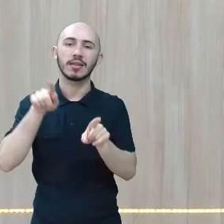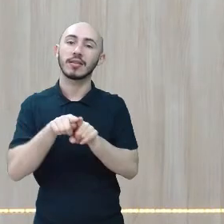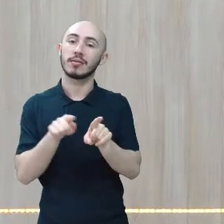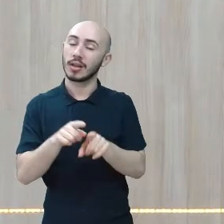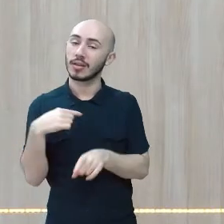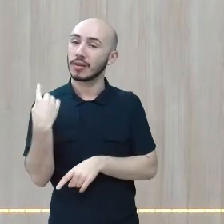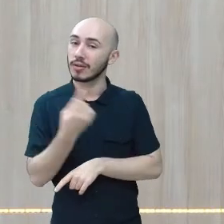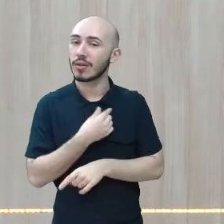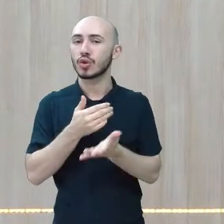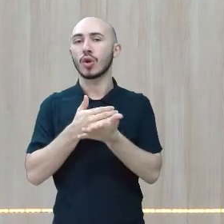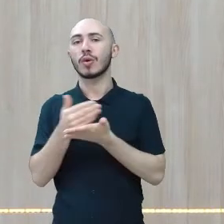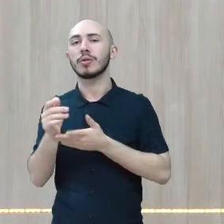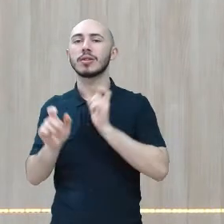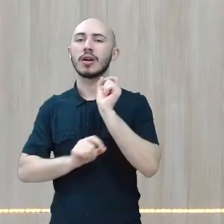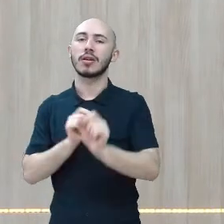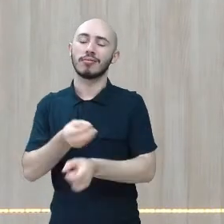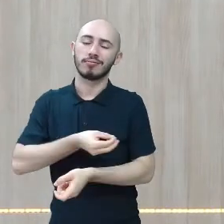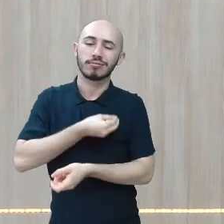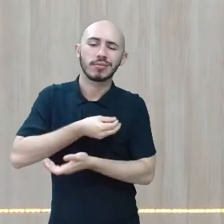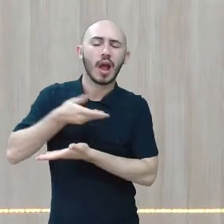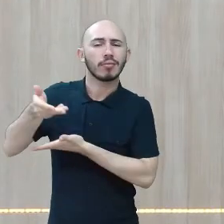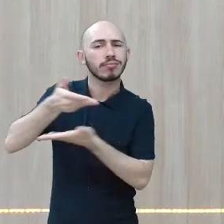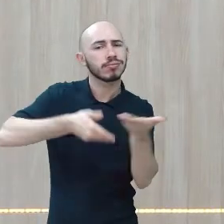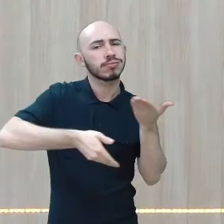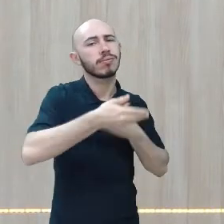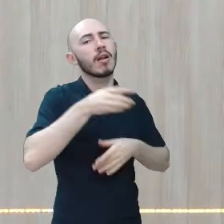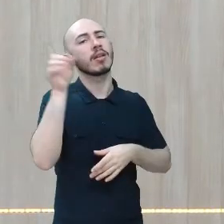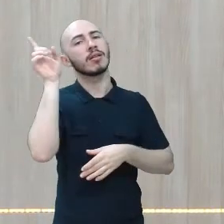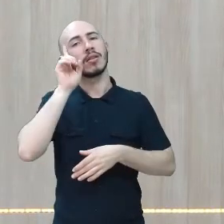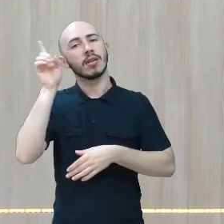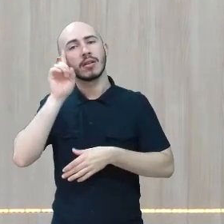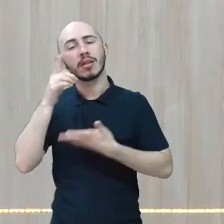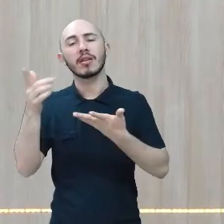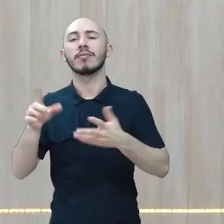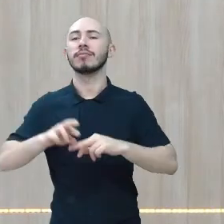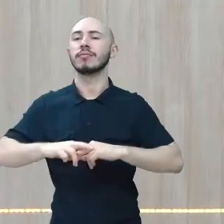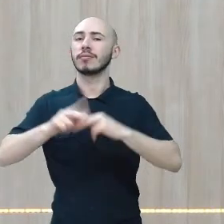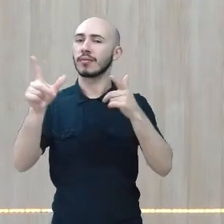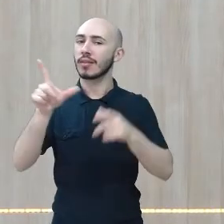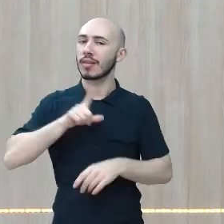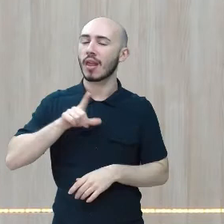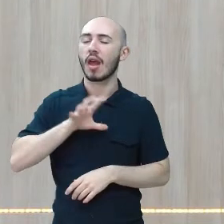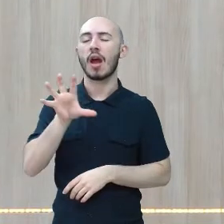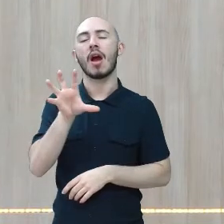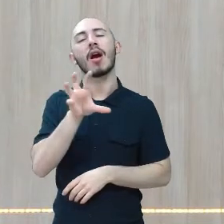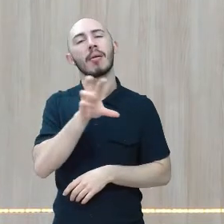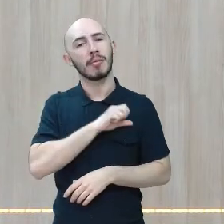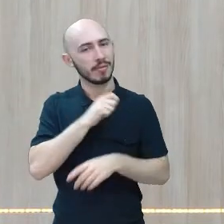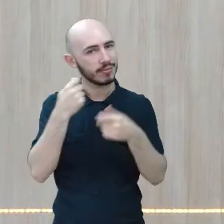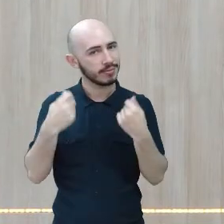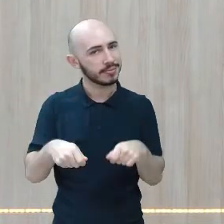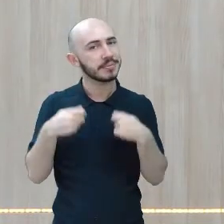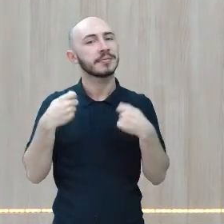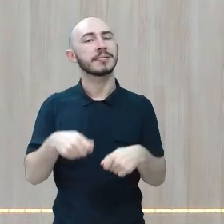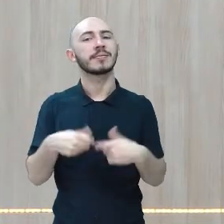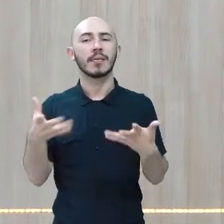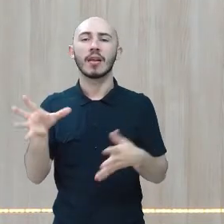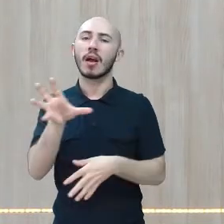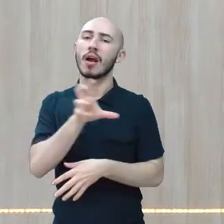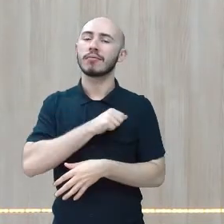vamos começar a vivenciar os nossos dias de forma diferente, com mais amor, não é? Porque o amor